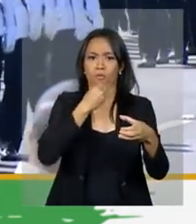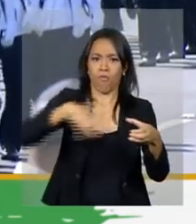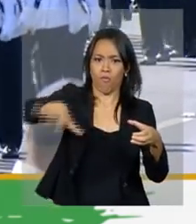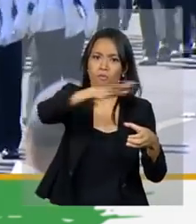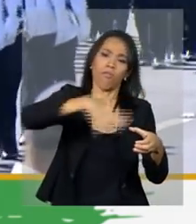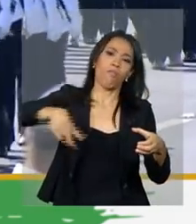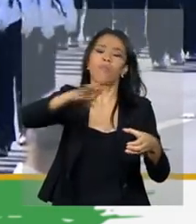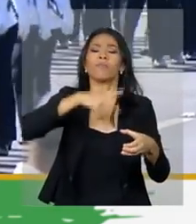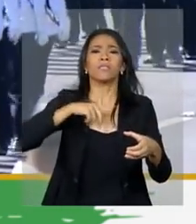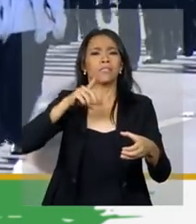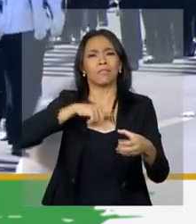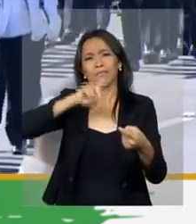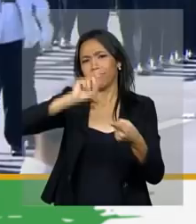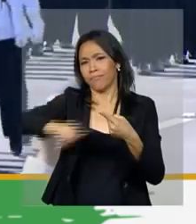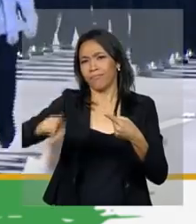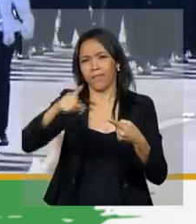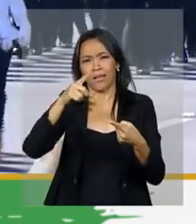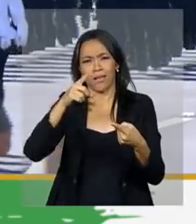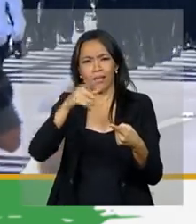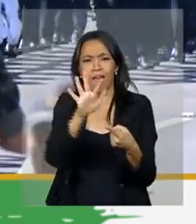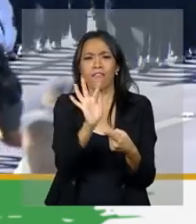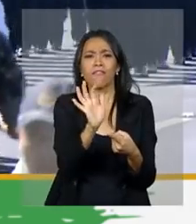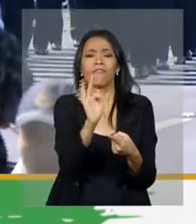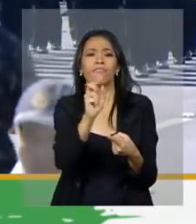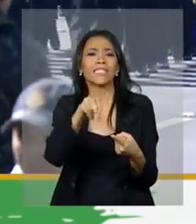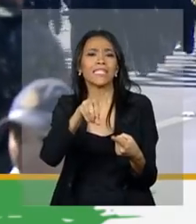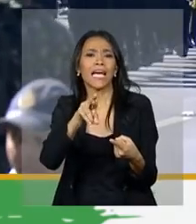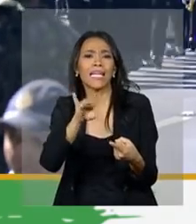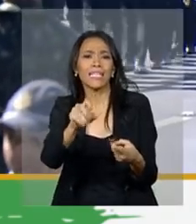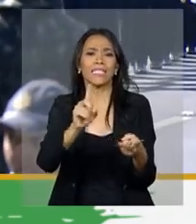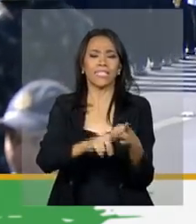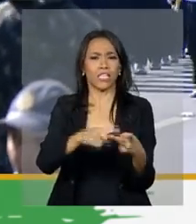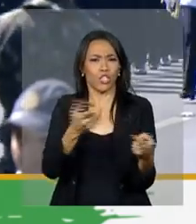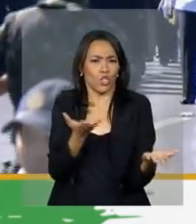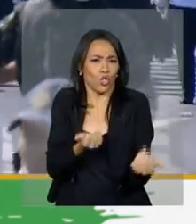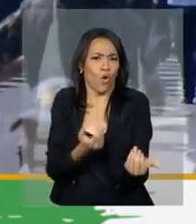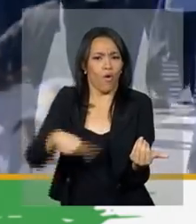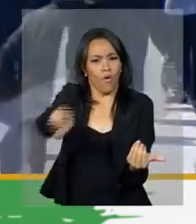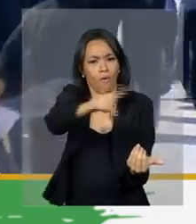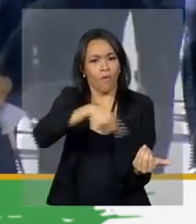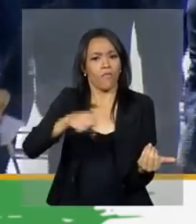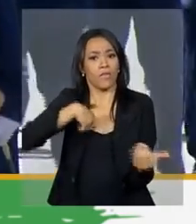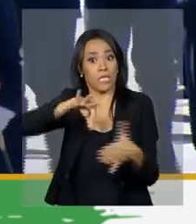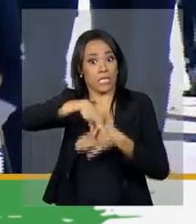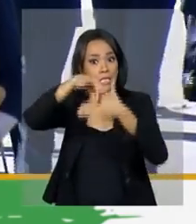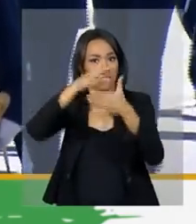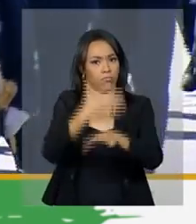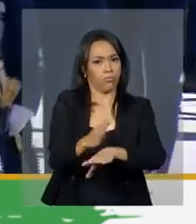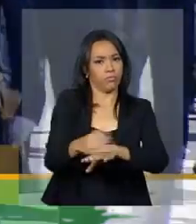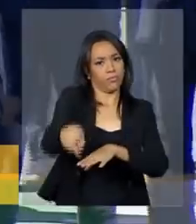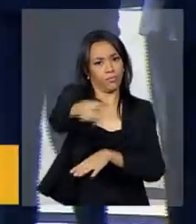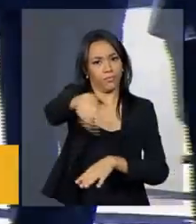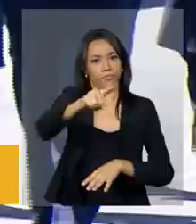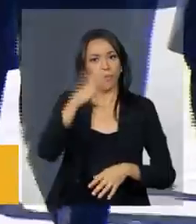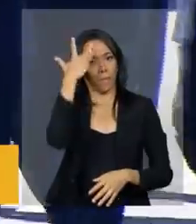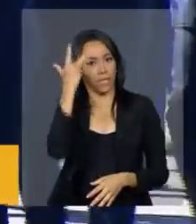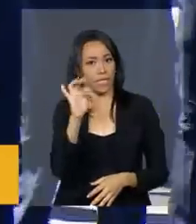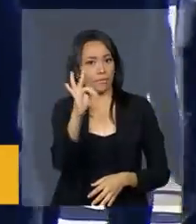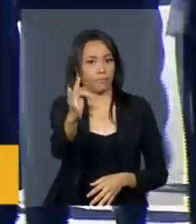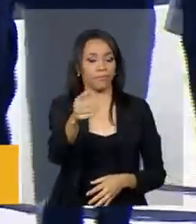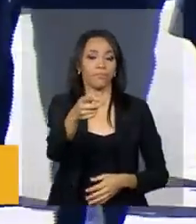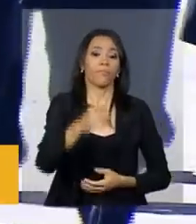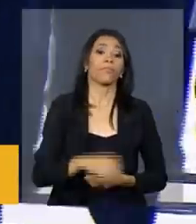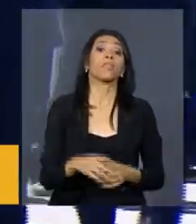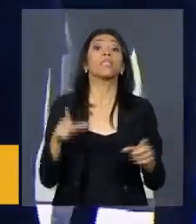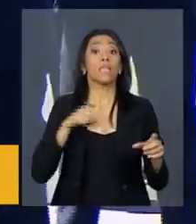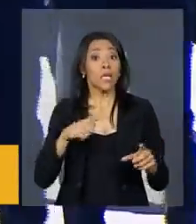e infantaria. Mostra o seu gabo, sua marcialidade, o espírito jovem daquele que será o líder do amanhã. banda de